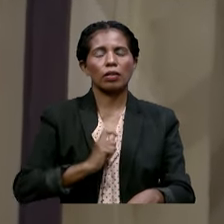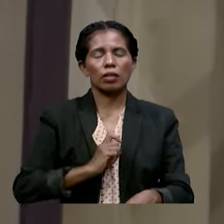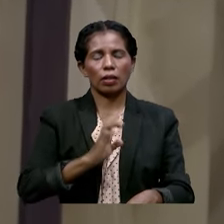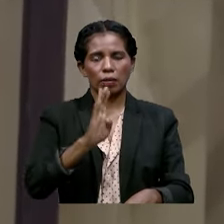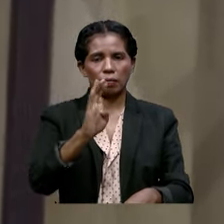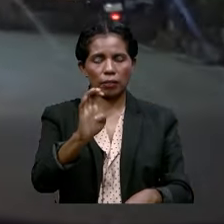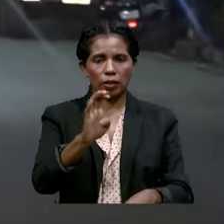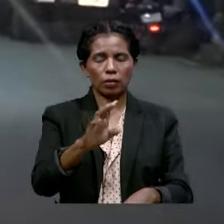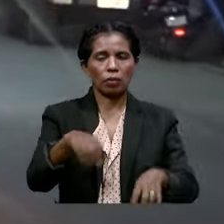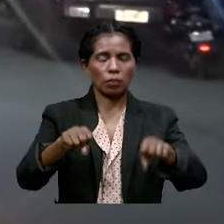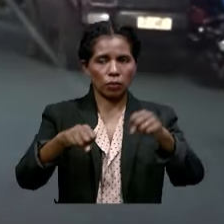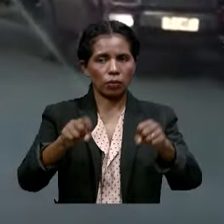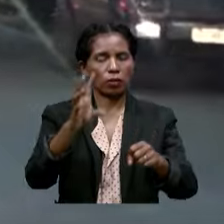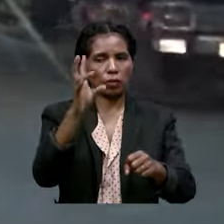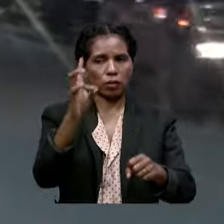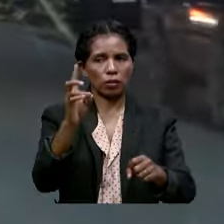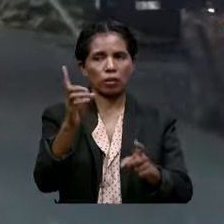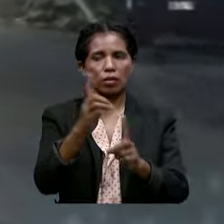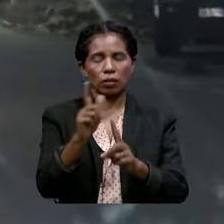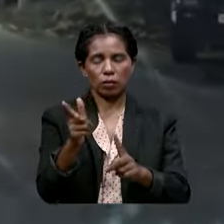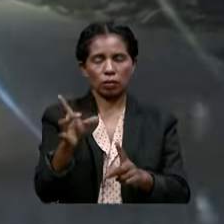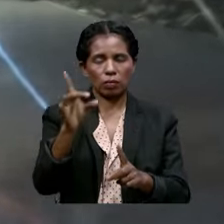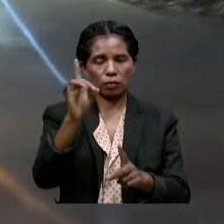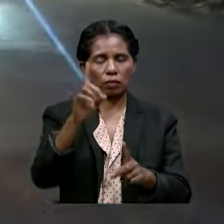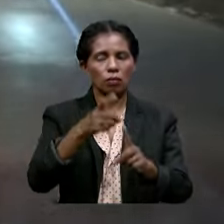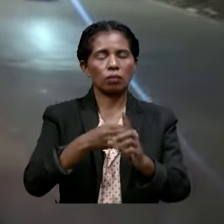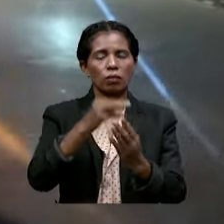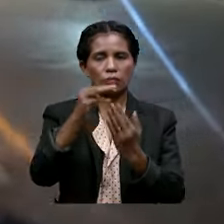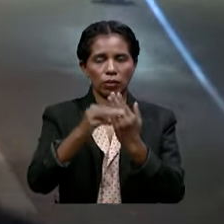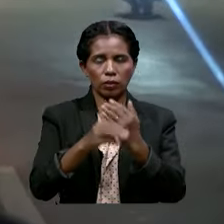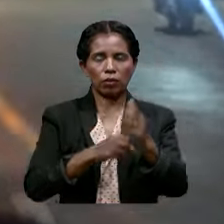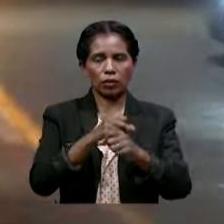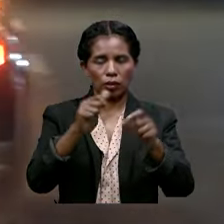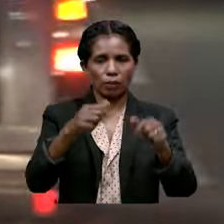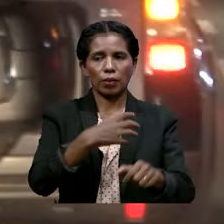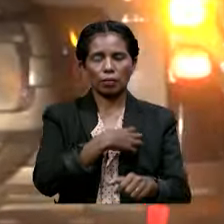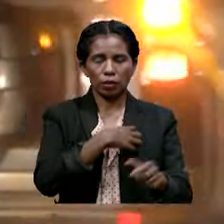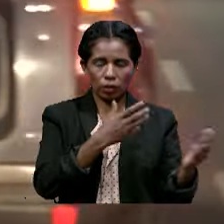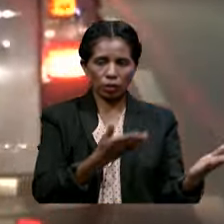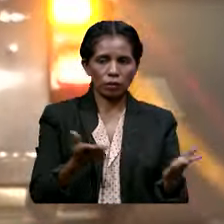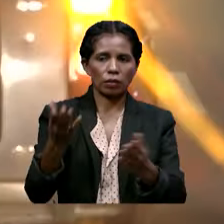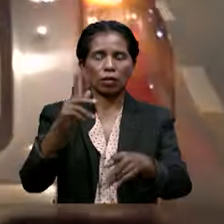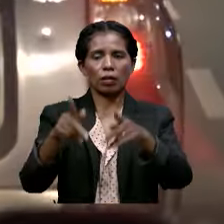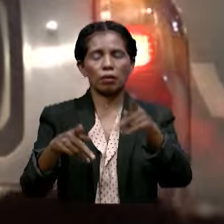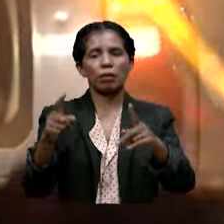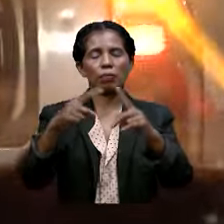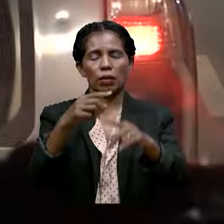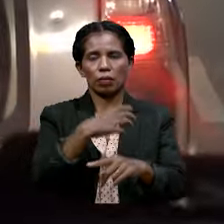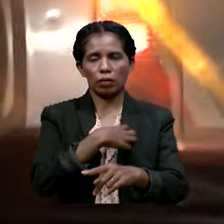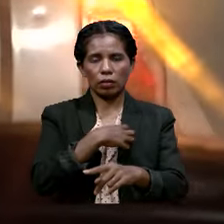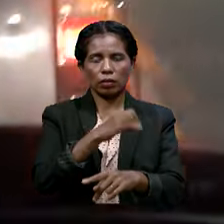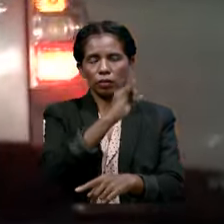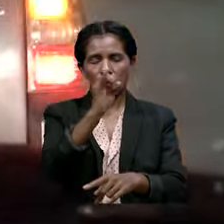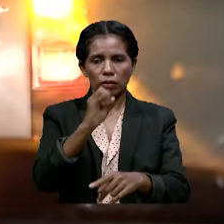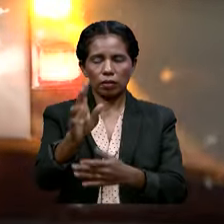evidência motorizada Rito e a loron Rolestinualo Fulang Março Tinangne, Polícia Lore Arguido Sira ba Polícia Departamento